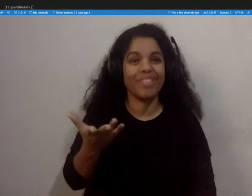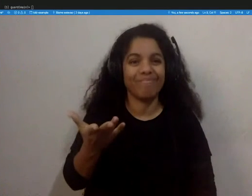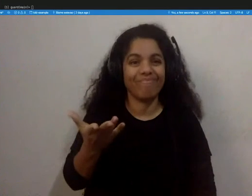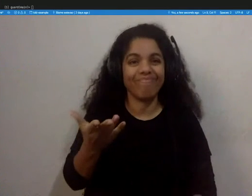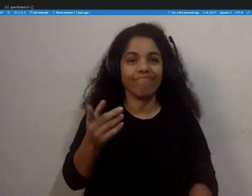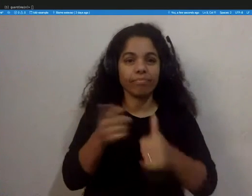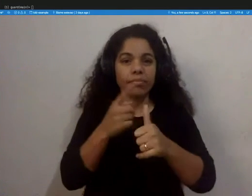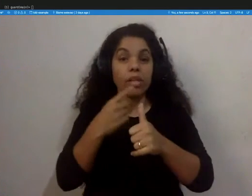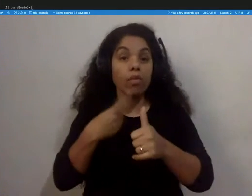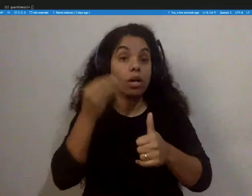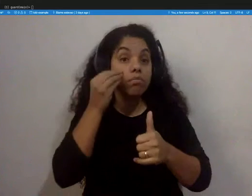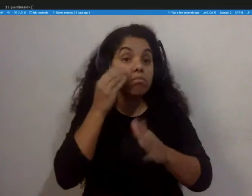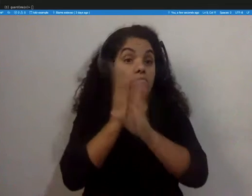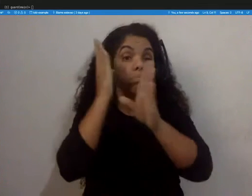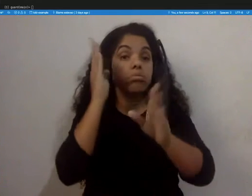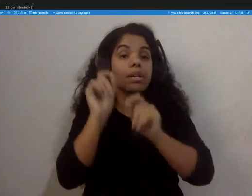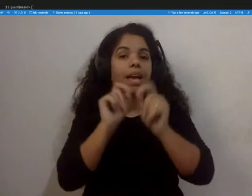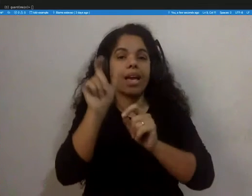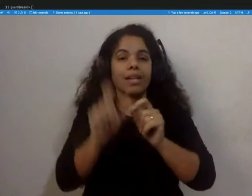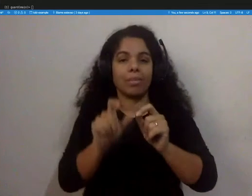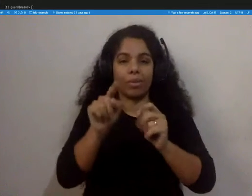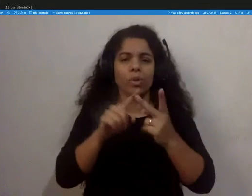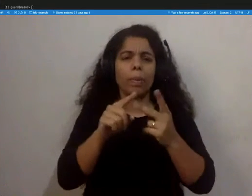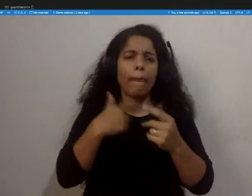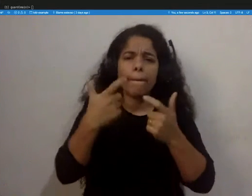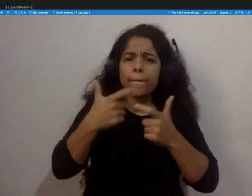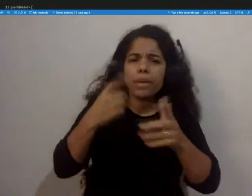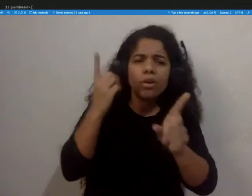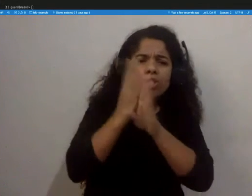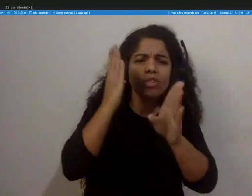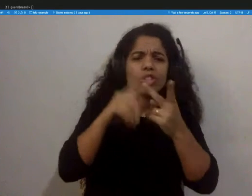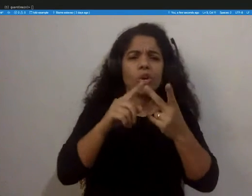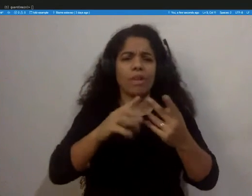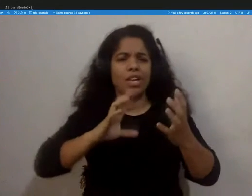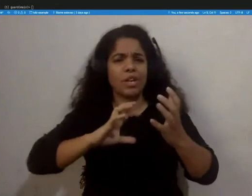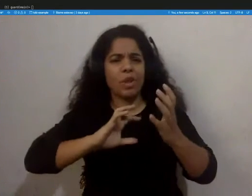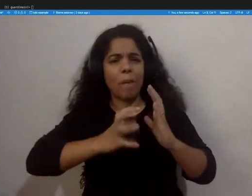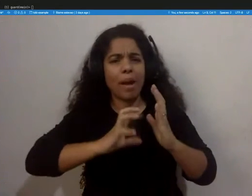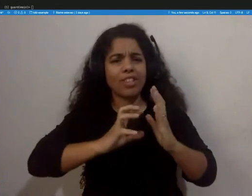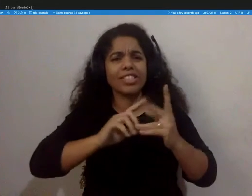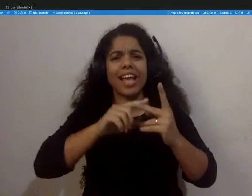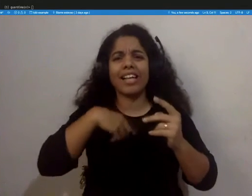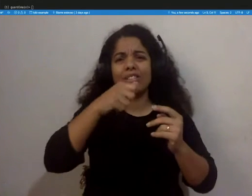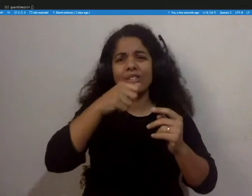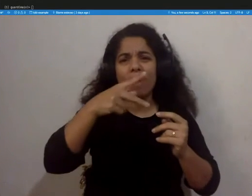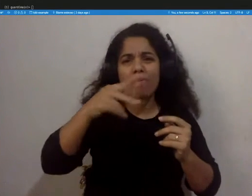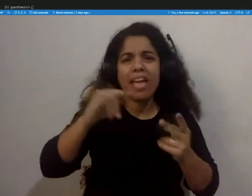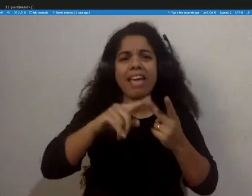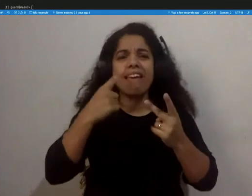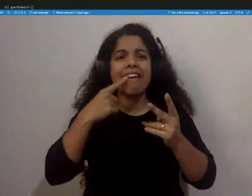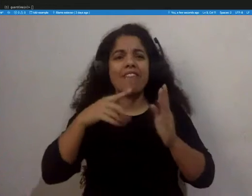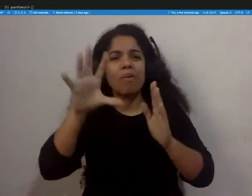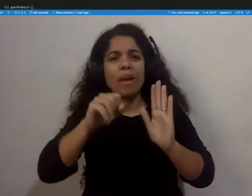o seguinte, eu vou tentar descobrir quem é essa pessoa. Ah, mas aonde que eu vou descobrir? No banco de dados, numa API? Vou pegar uma lista, um